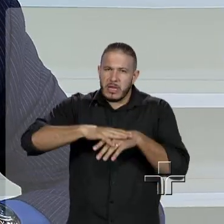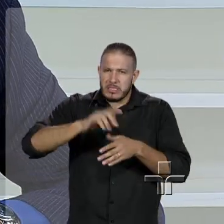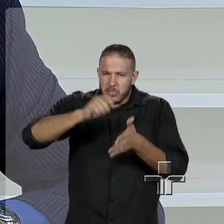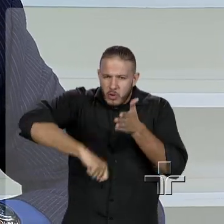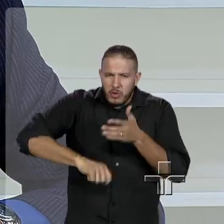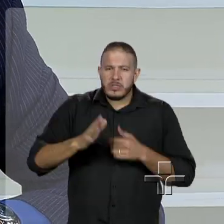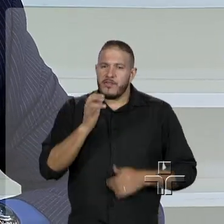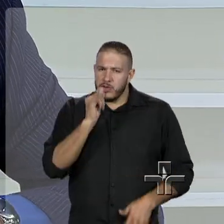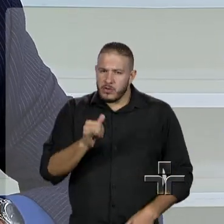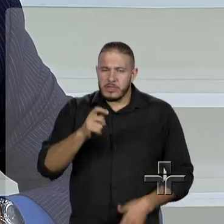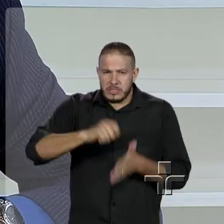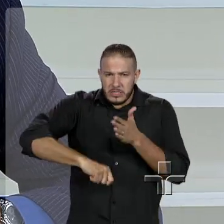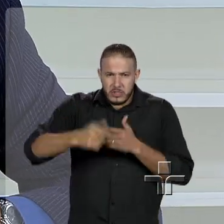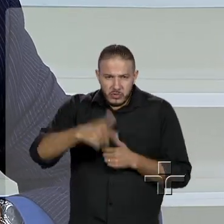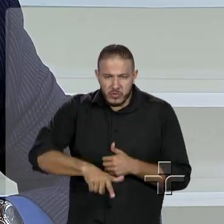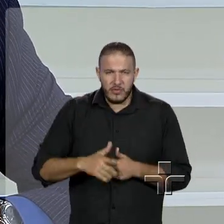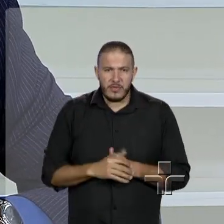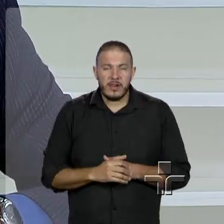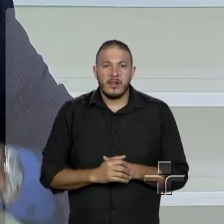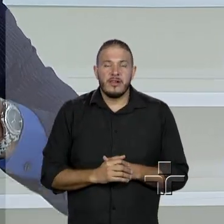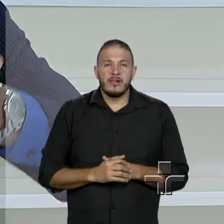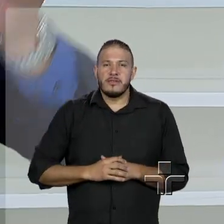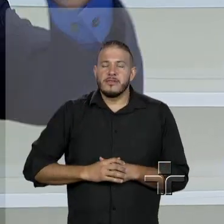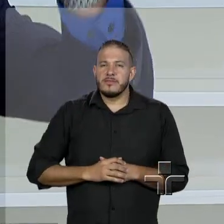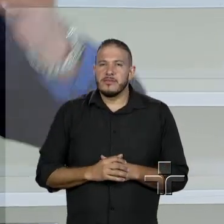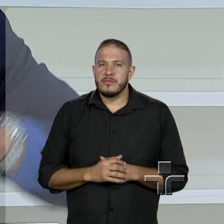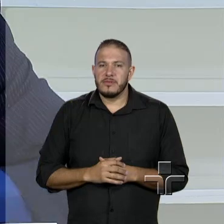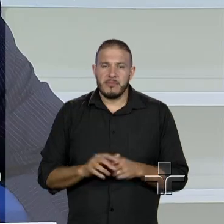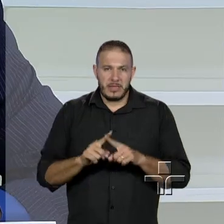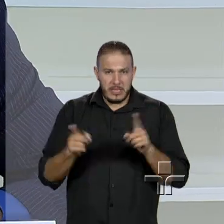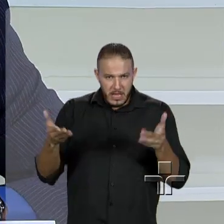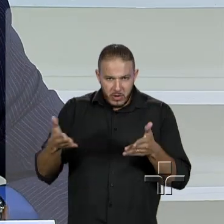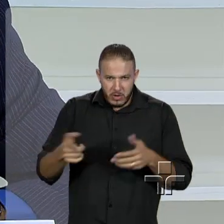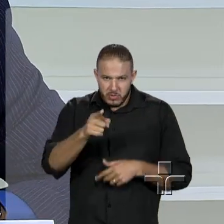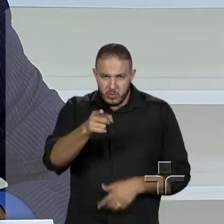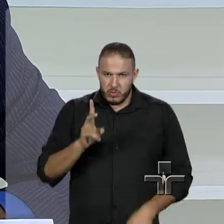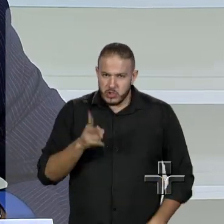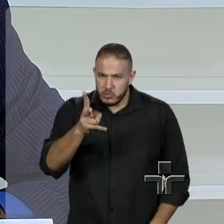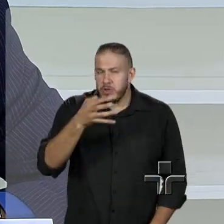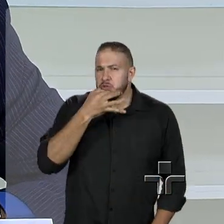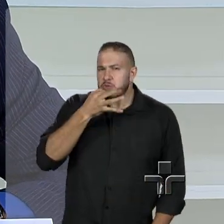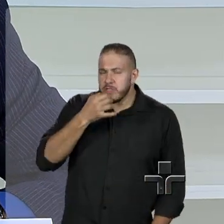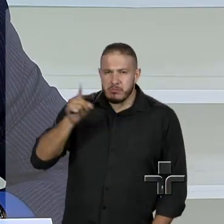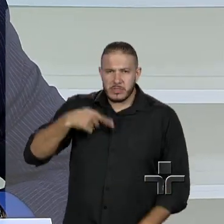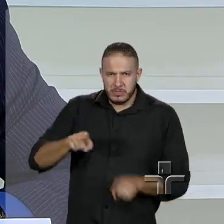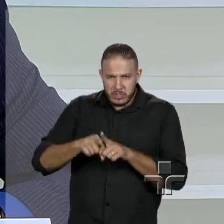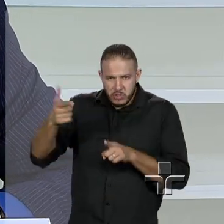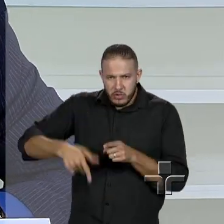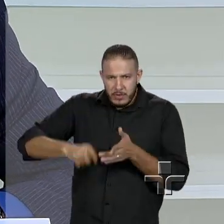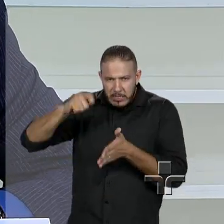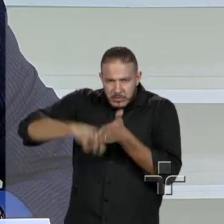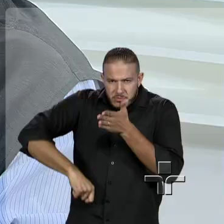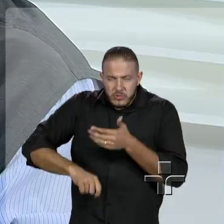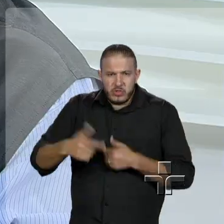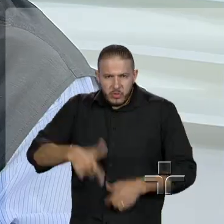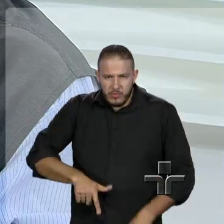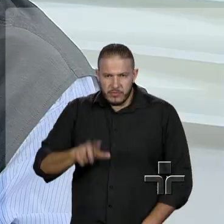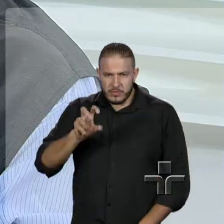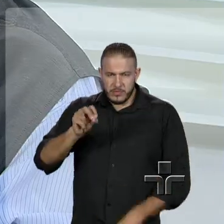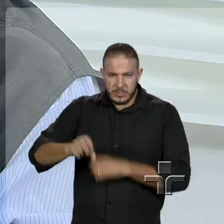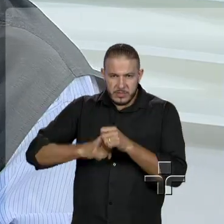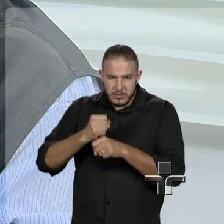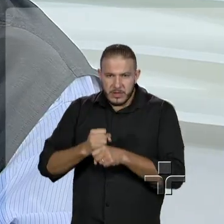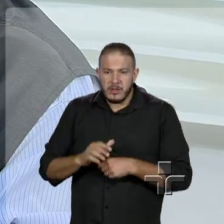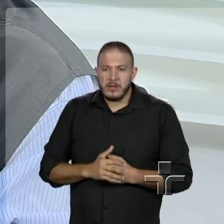novo. Se as condições fossem as mesmas... Agora, o senhor continua com essa opinião? Assinaria novamente o AI-5? Sim,